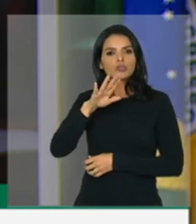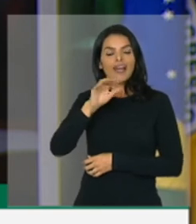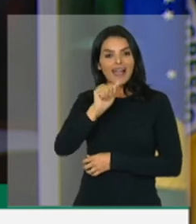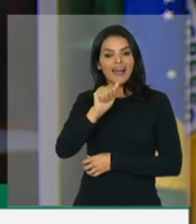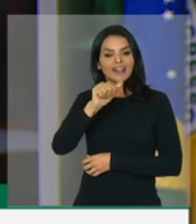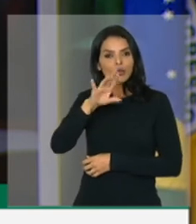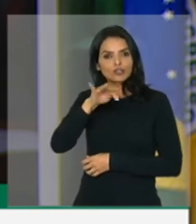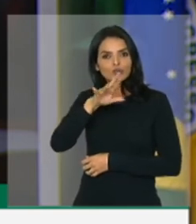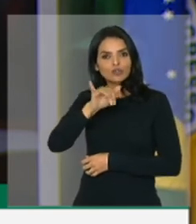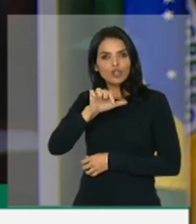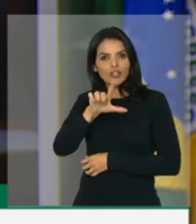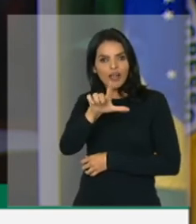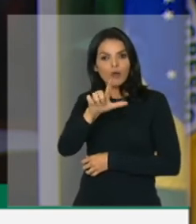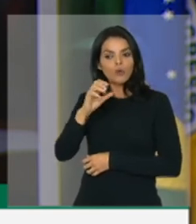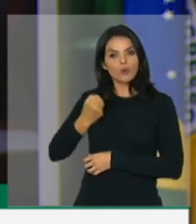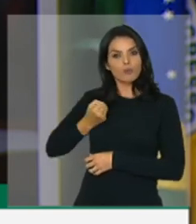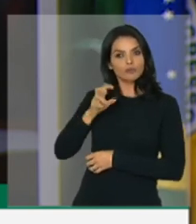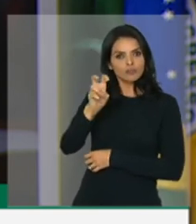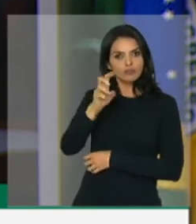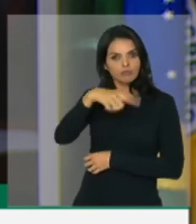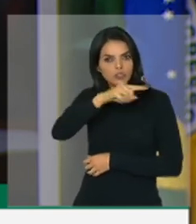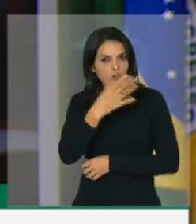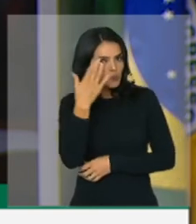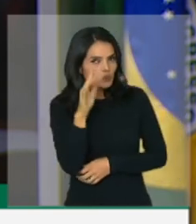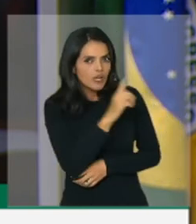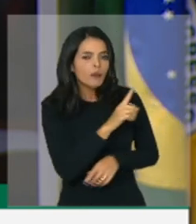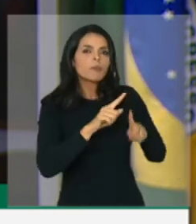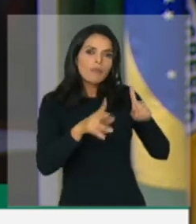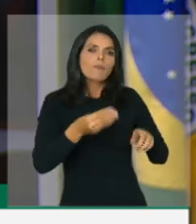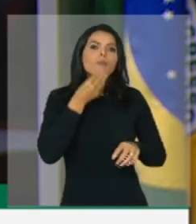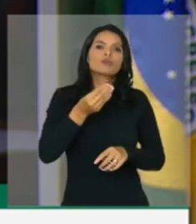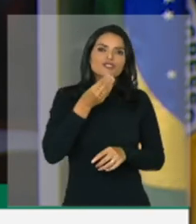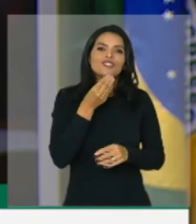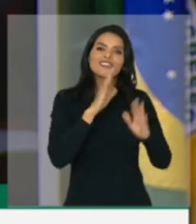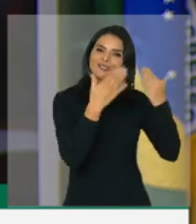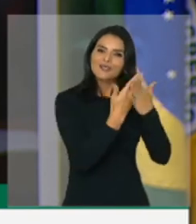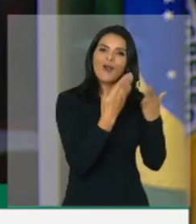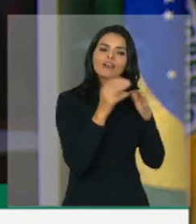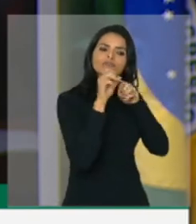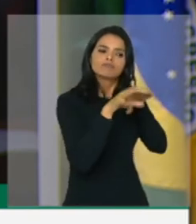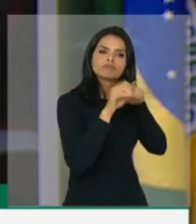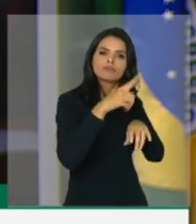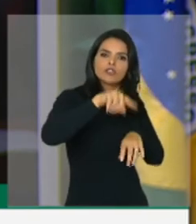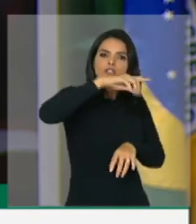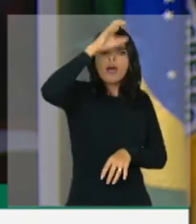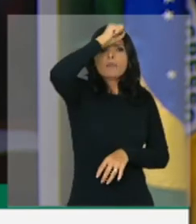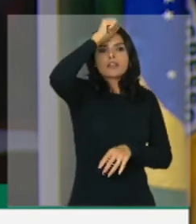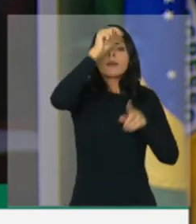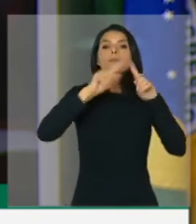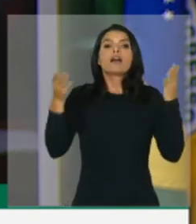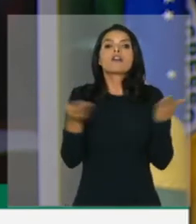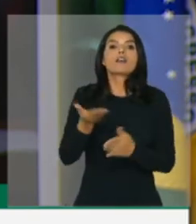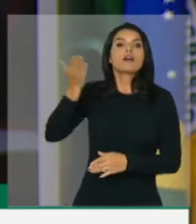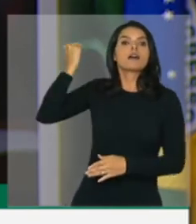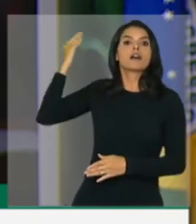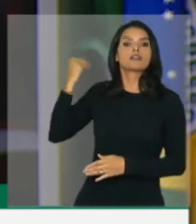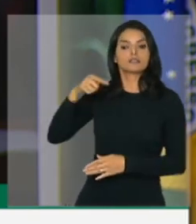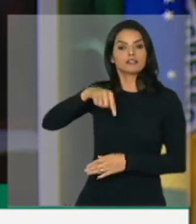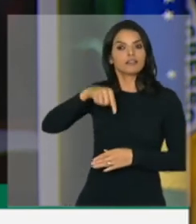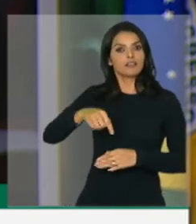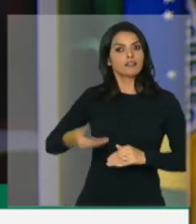que deve ser ensinado nos bancos escolares. Naquela oportunidade, este parlamento foi capaz de construir